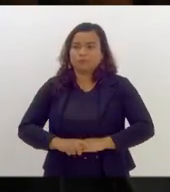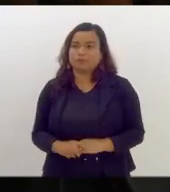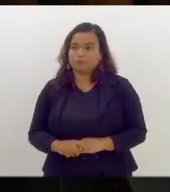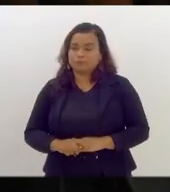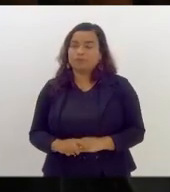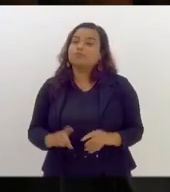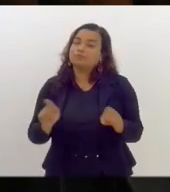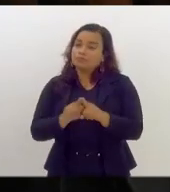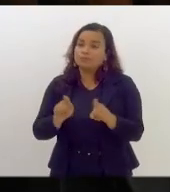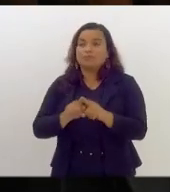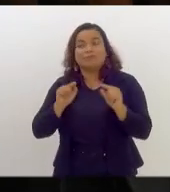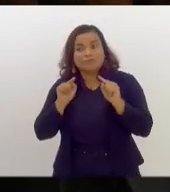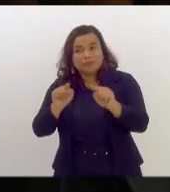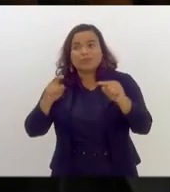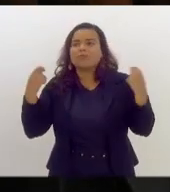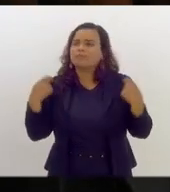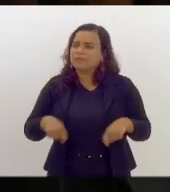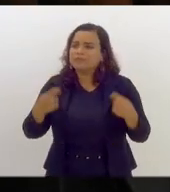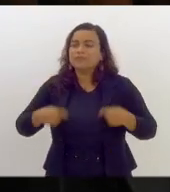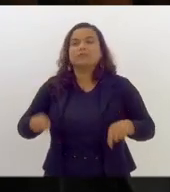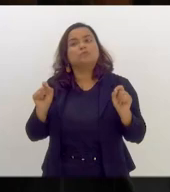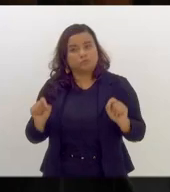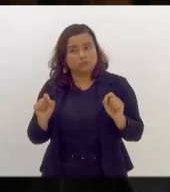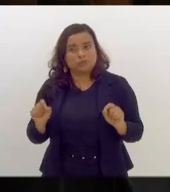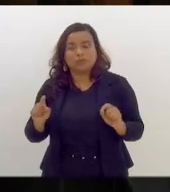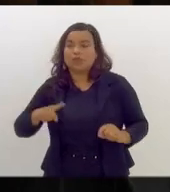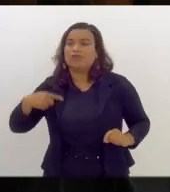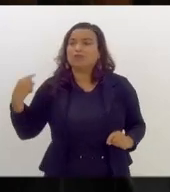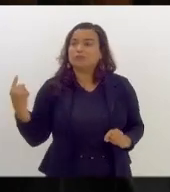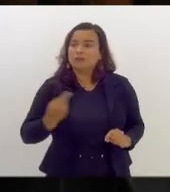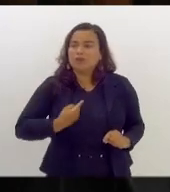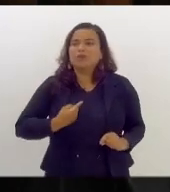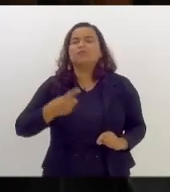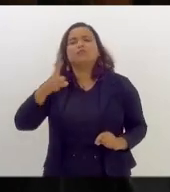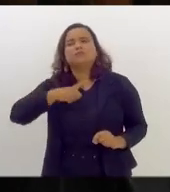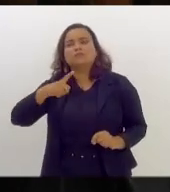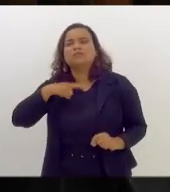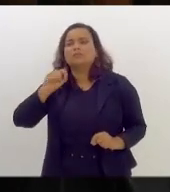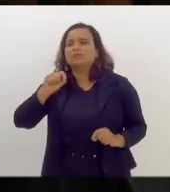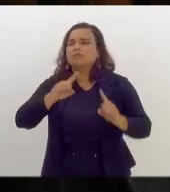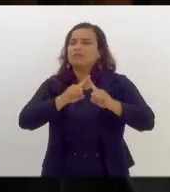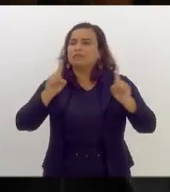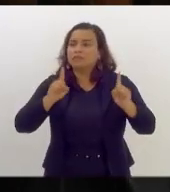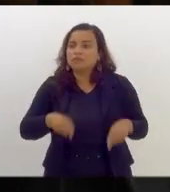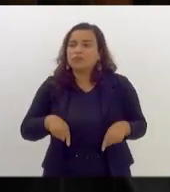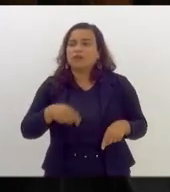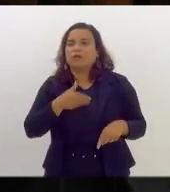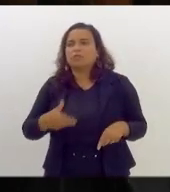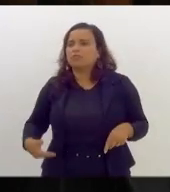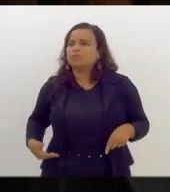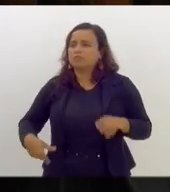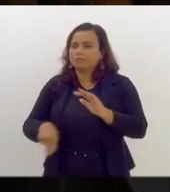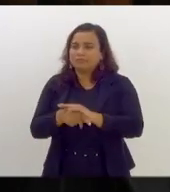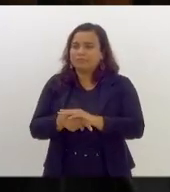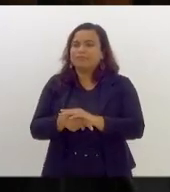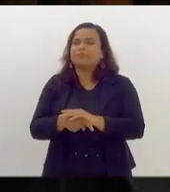e que para isso é necessário que nós tenhamos Funcionários Públicos